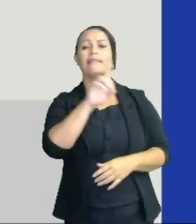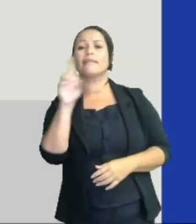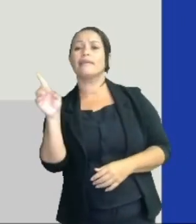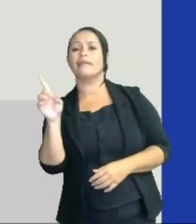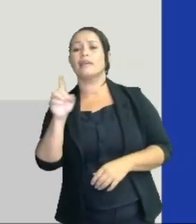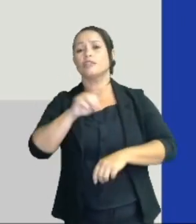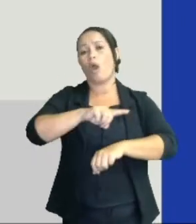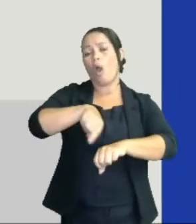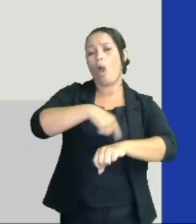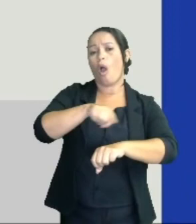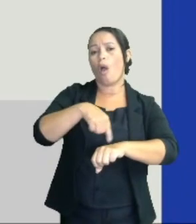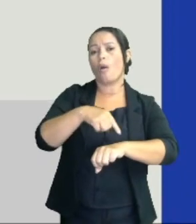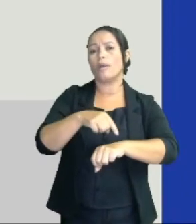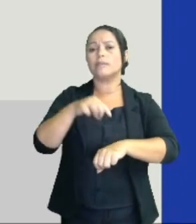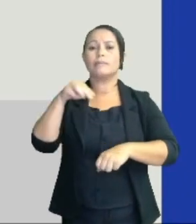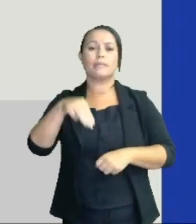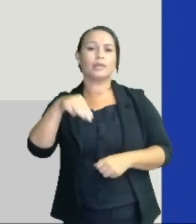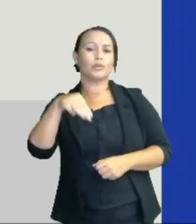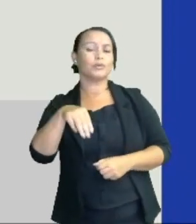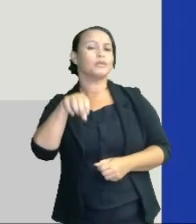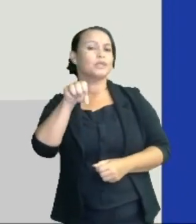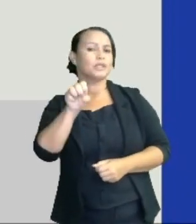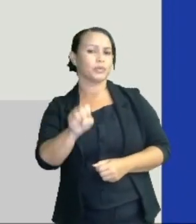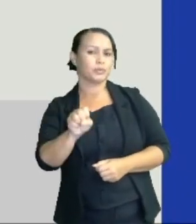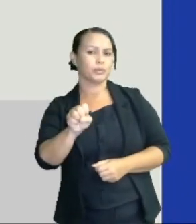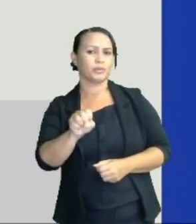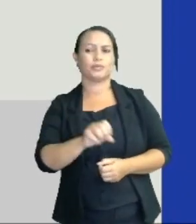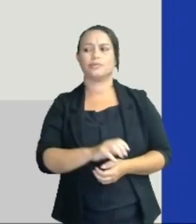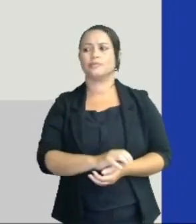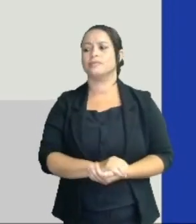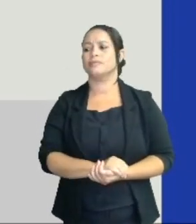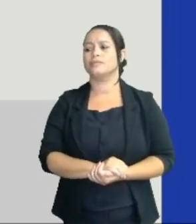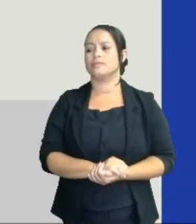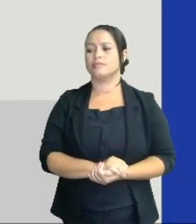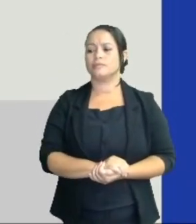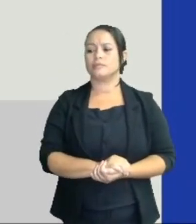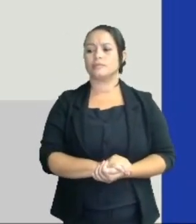dias, horas, minutos e segundos.